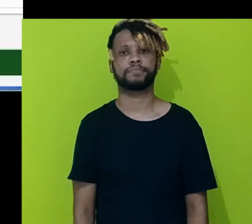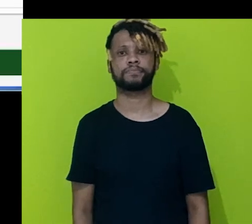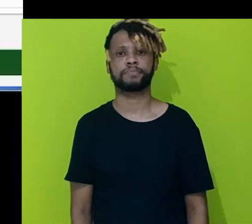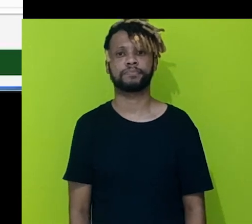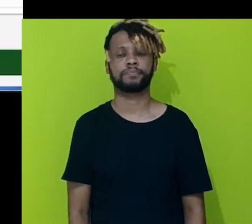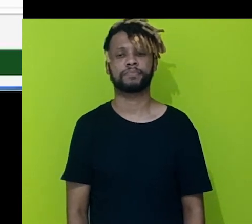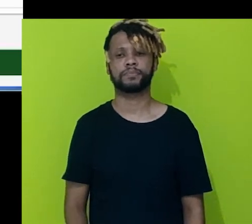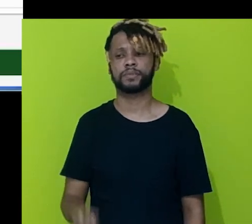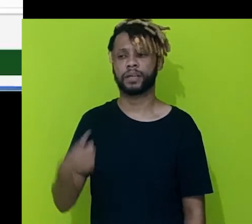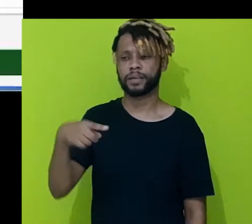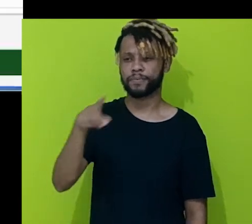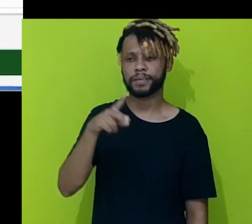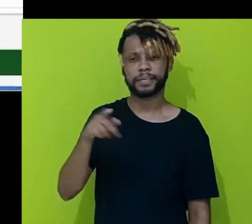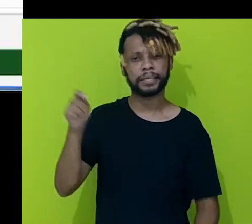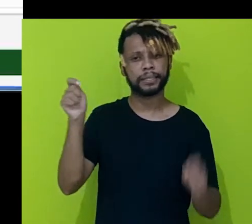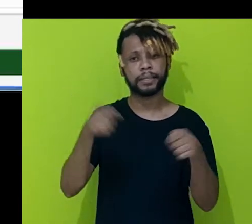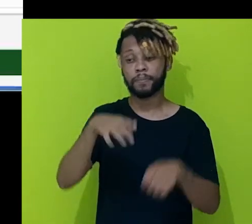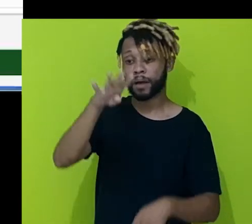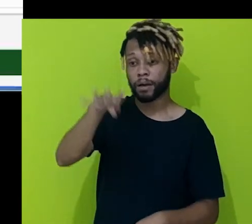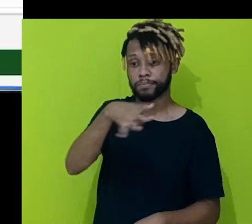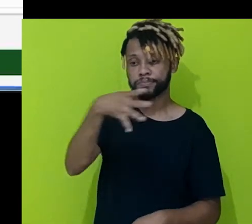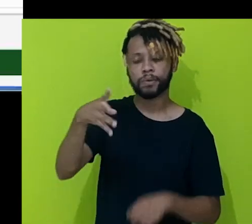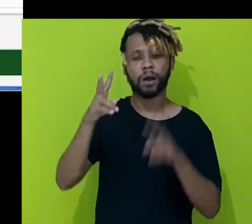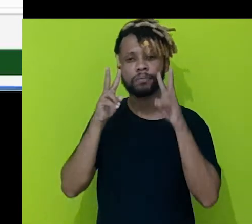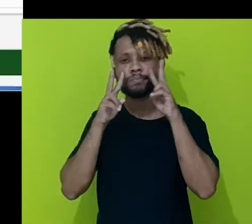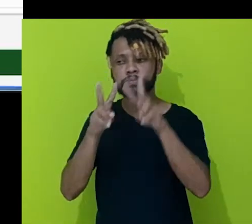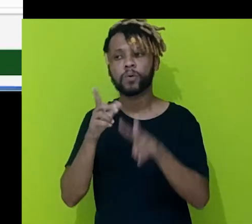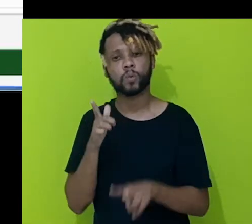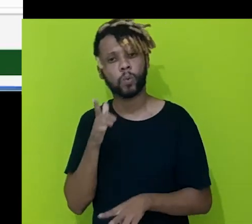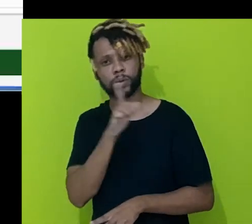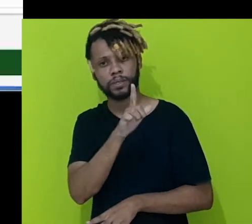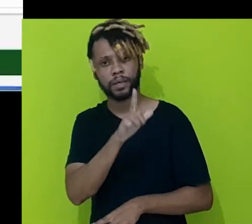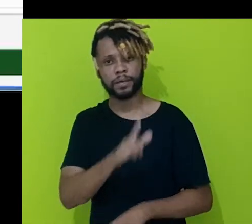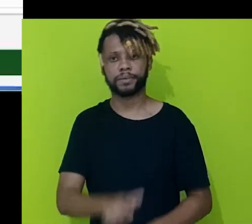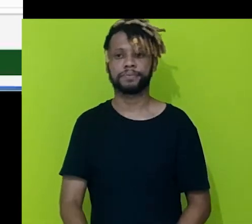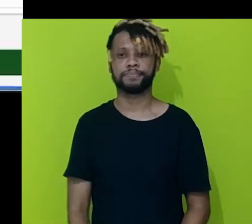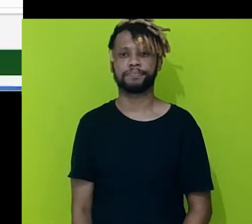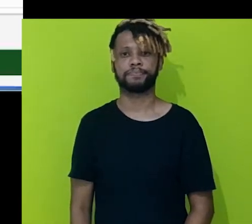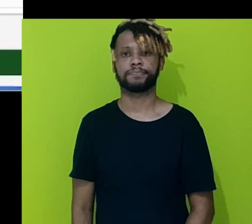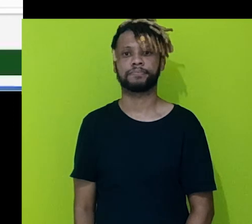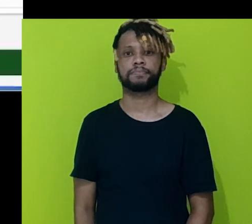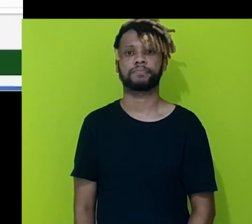Aqui você consegue visualizar a planilha, como ela está.